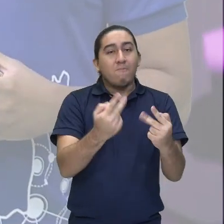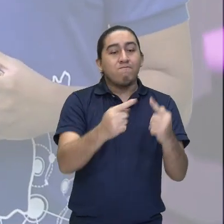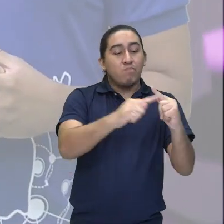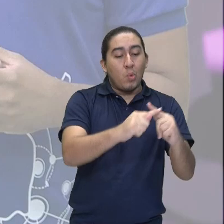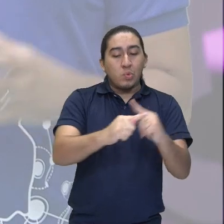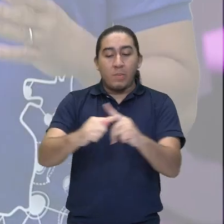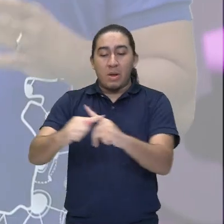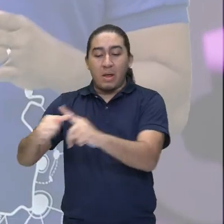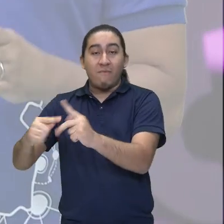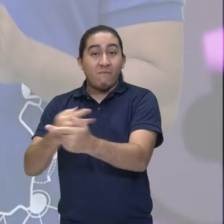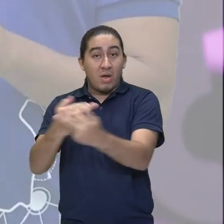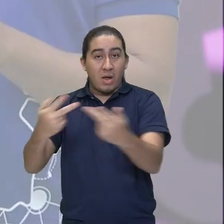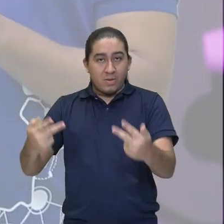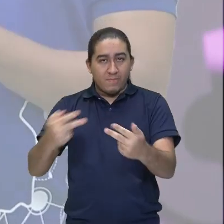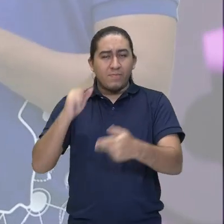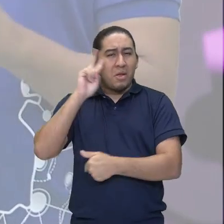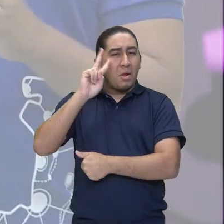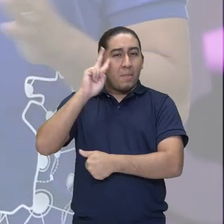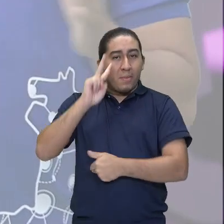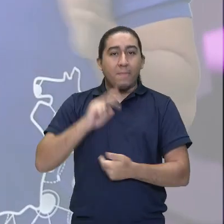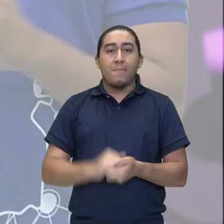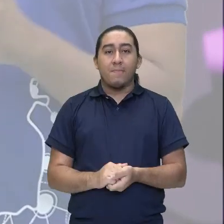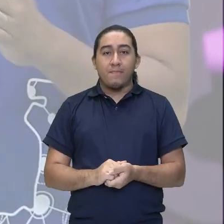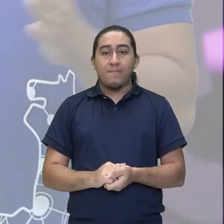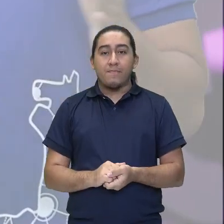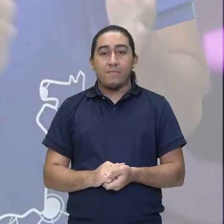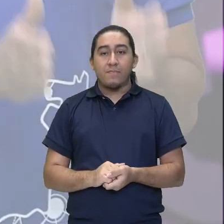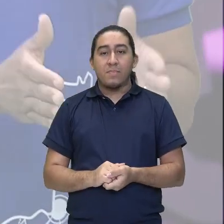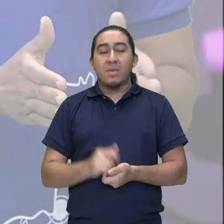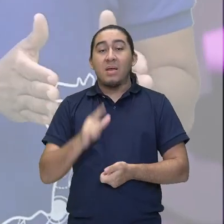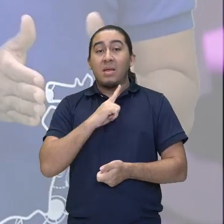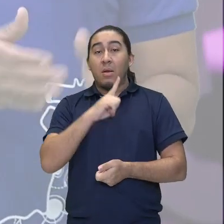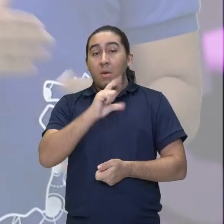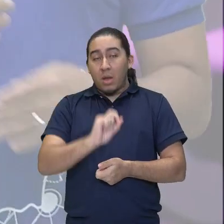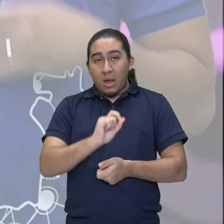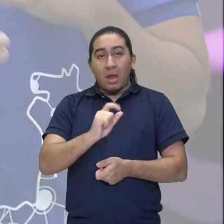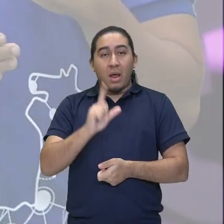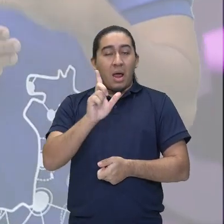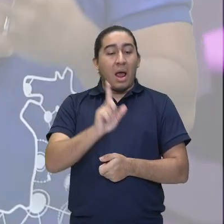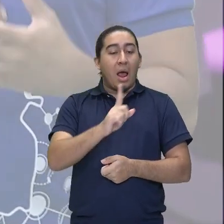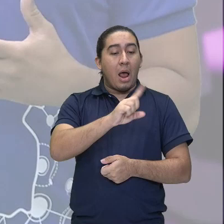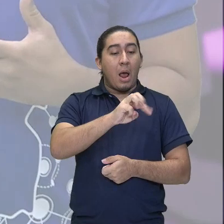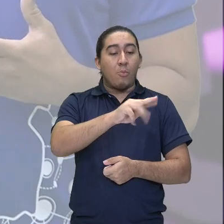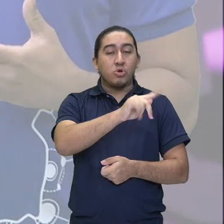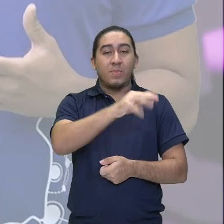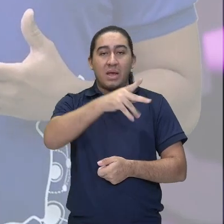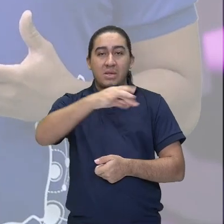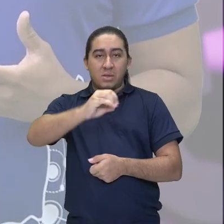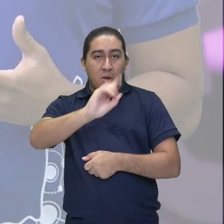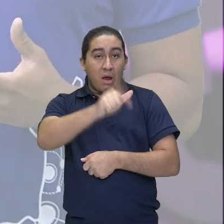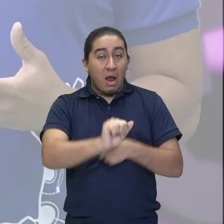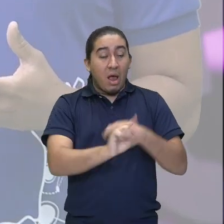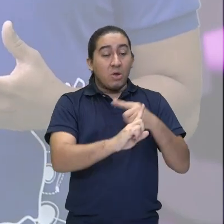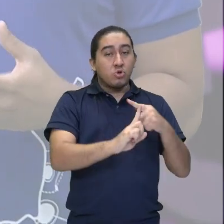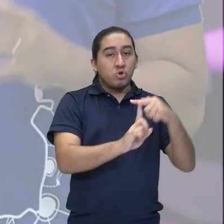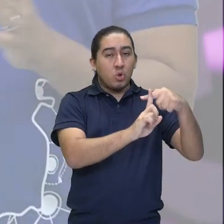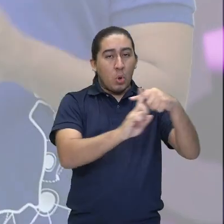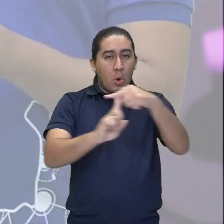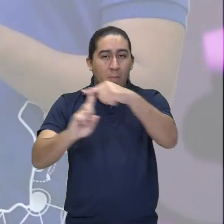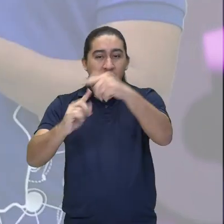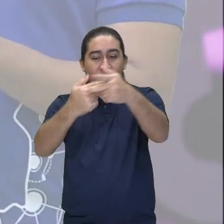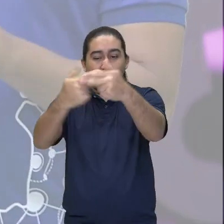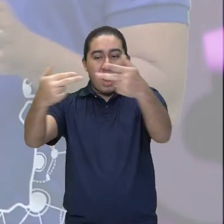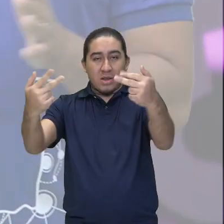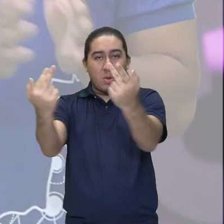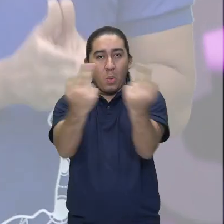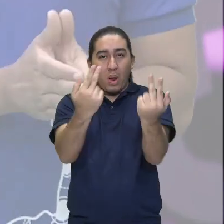de multiplicação, que é a soma de parcelas iguais? Agora é uma extensão desse conceito. Então,